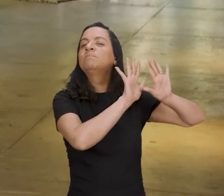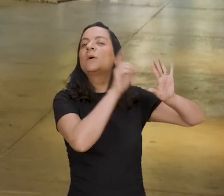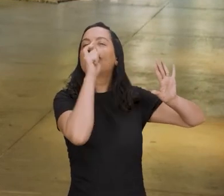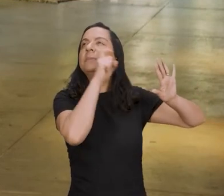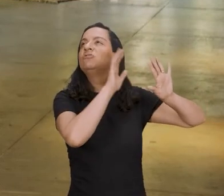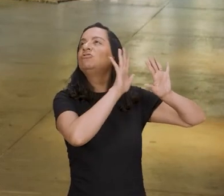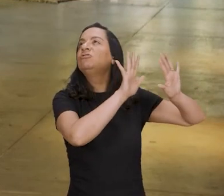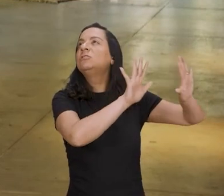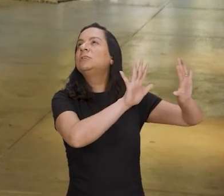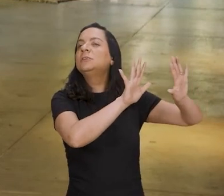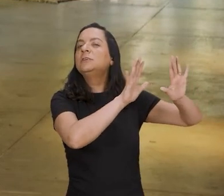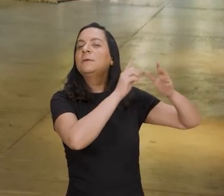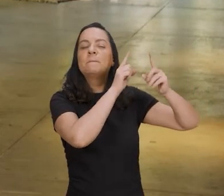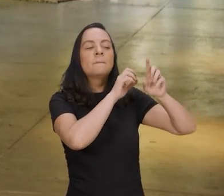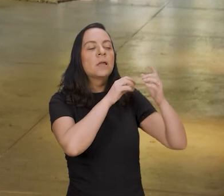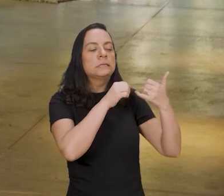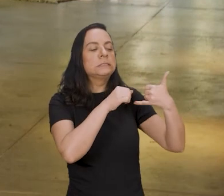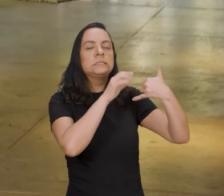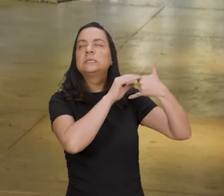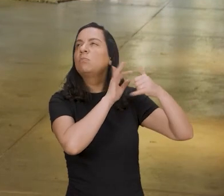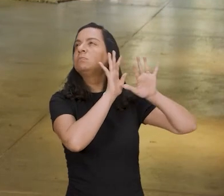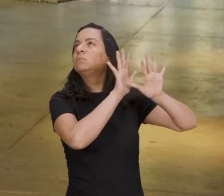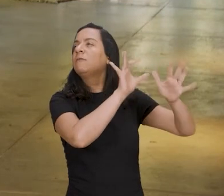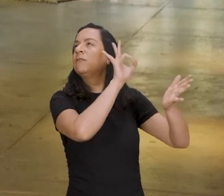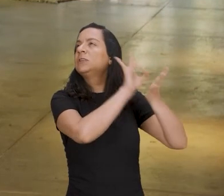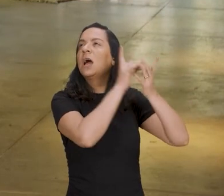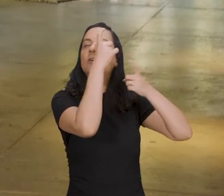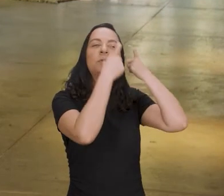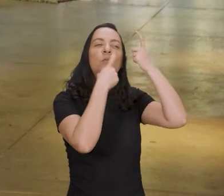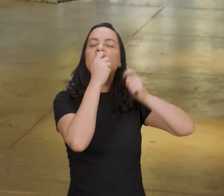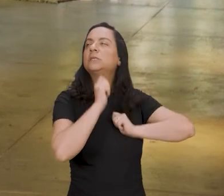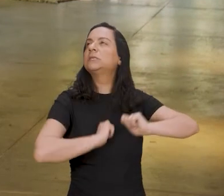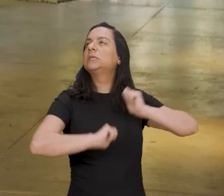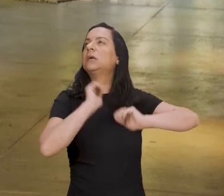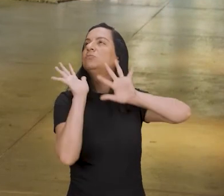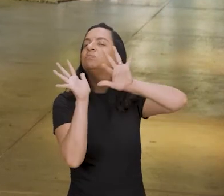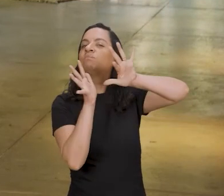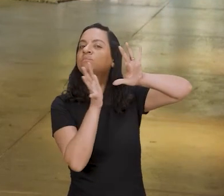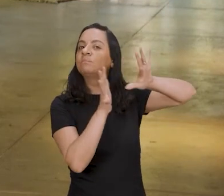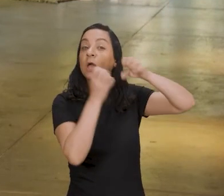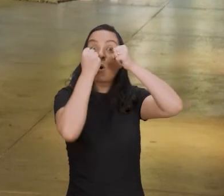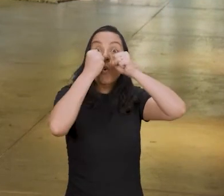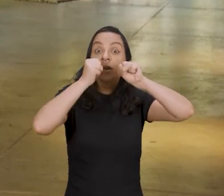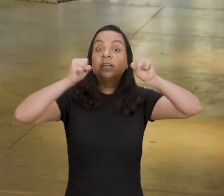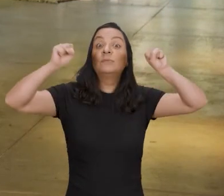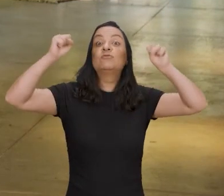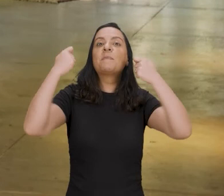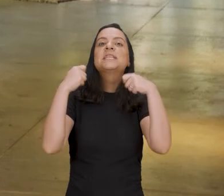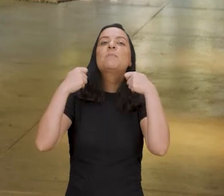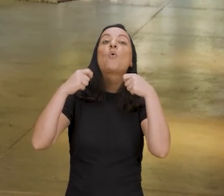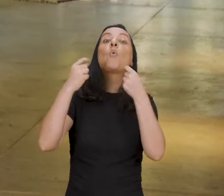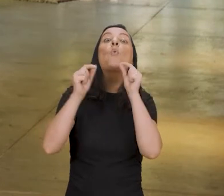engano. Precisamos nos separar de toda a realidade terrena, preocupação, ansiedade. Quando acordamos, precisamos